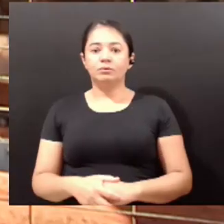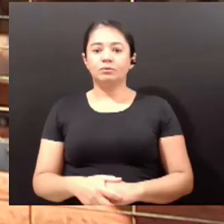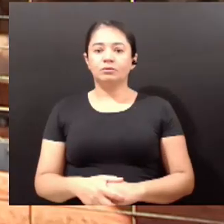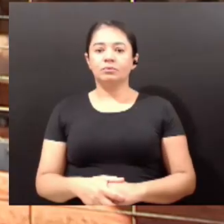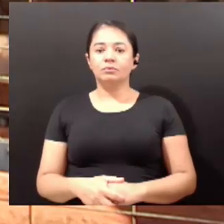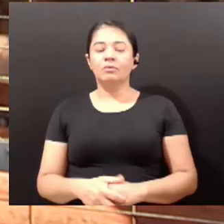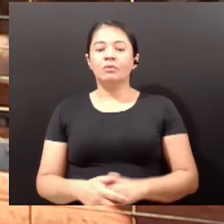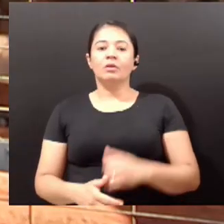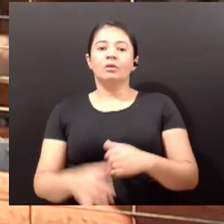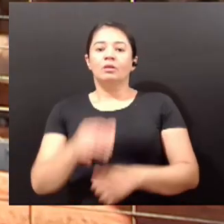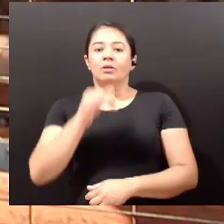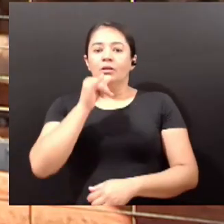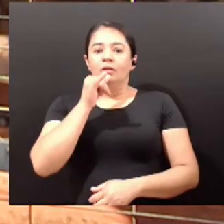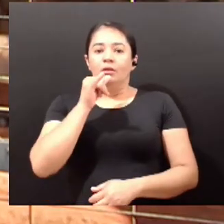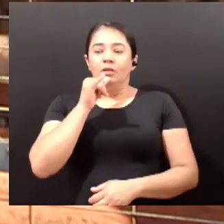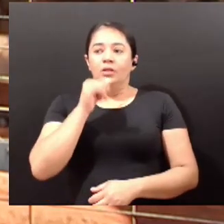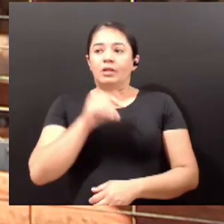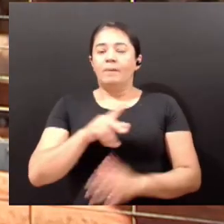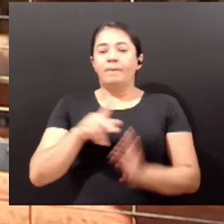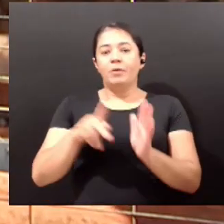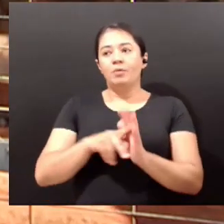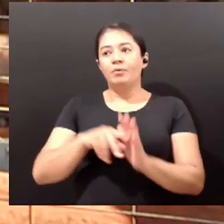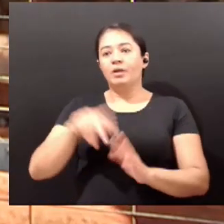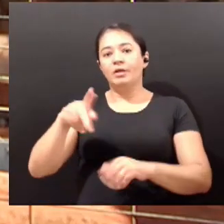da Patagônia,